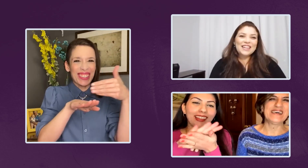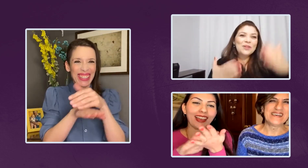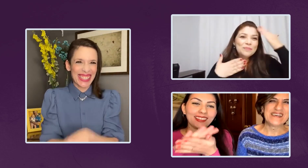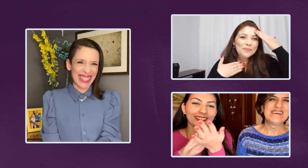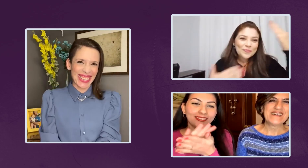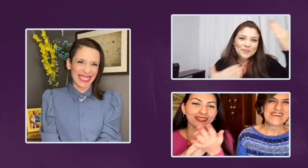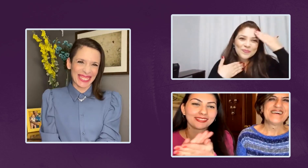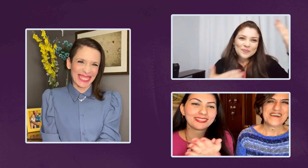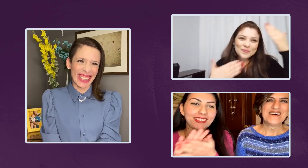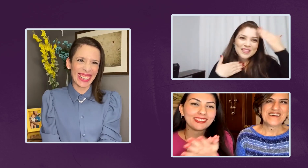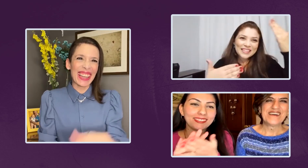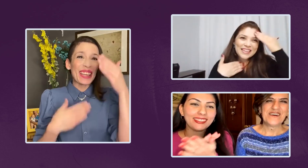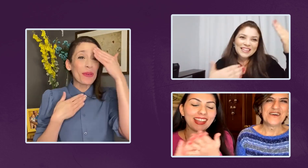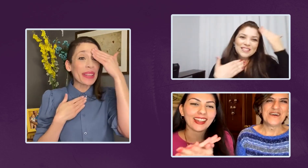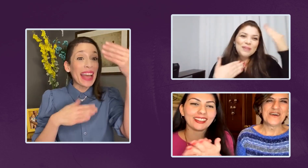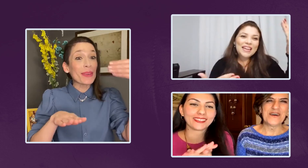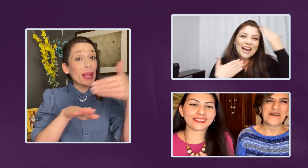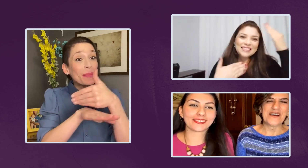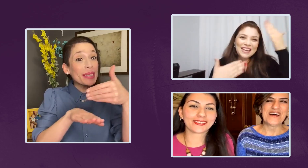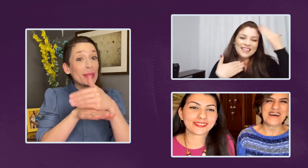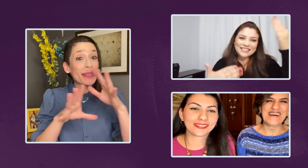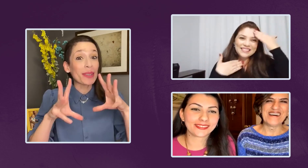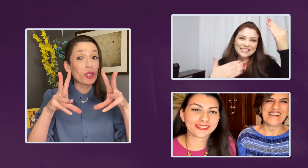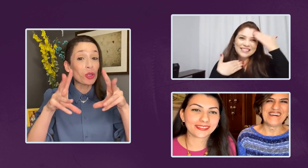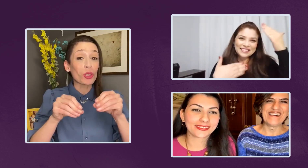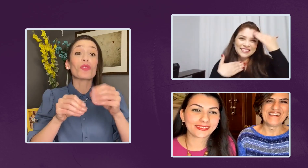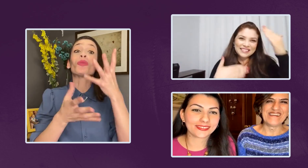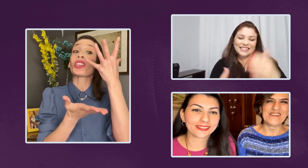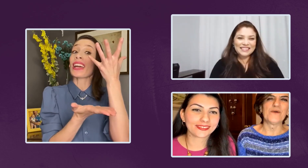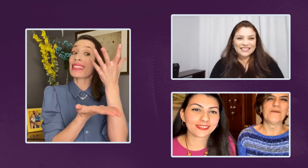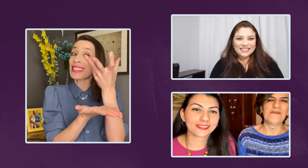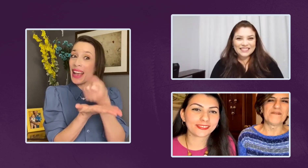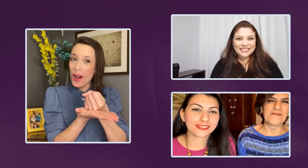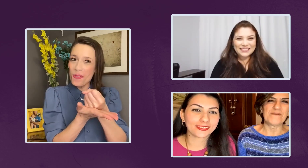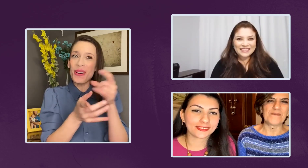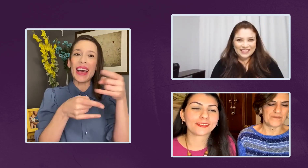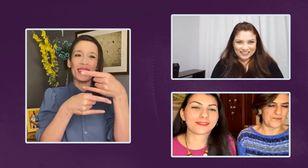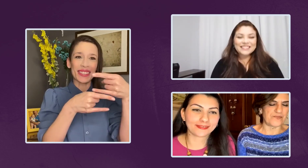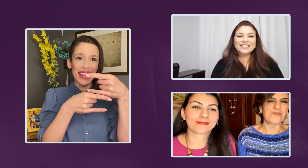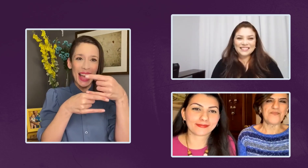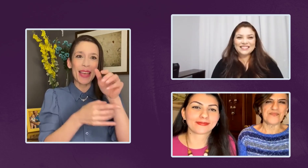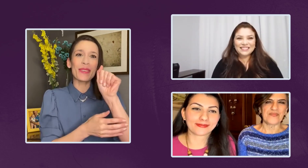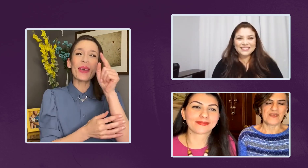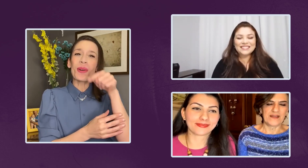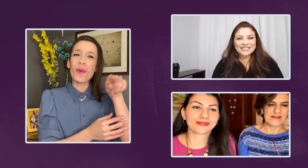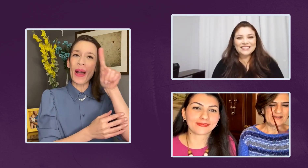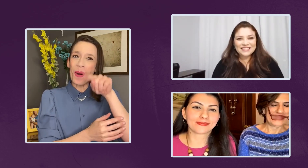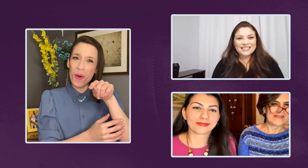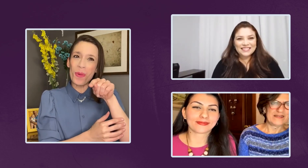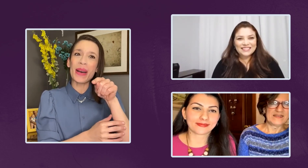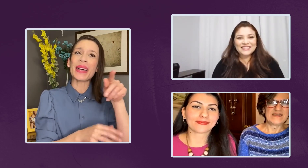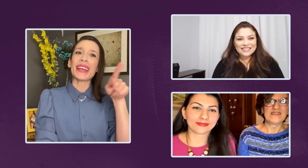Obrigada. participação. E obrigada pela Obrigada. participação de todos. Vou deixar salva a nossa live com